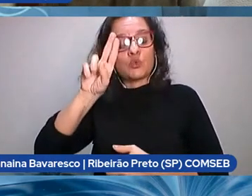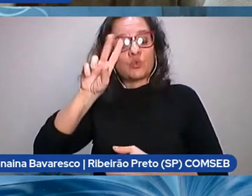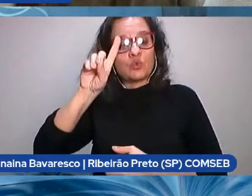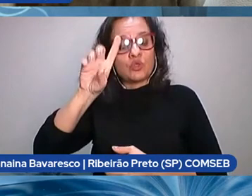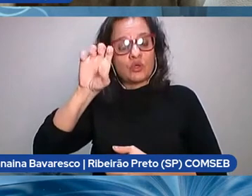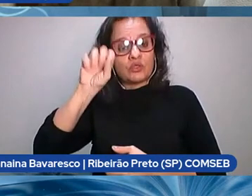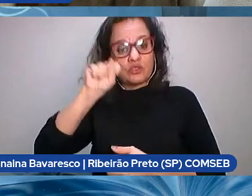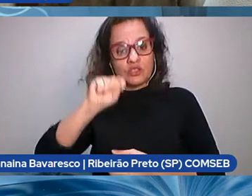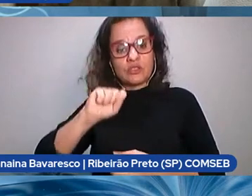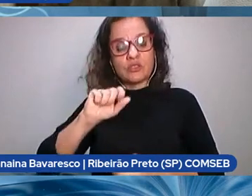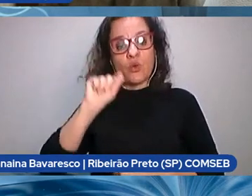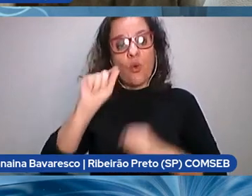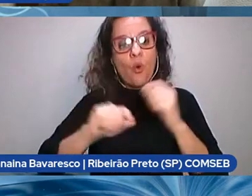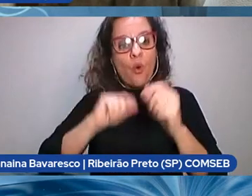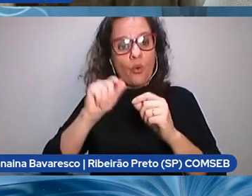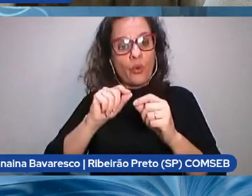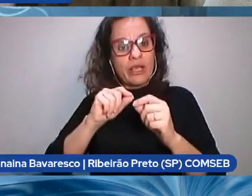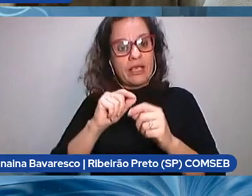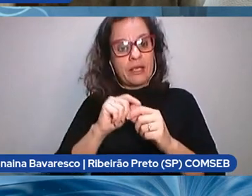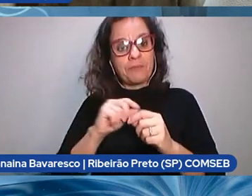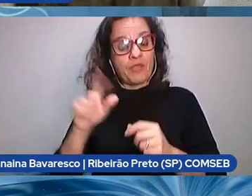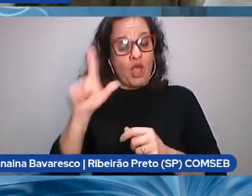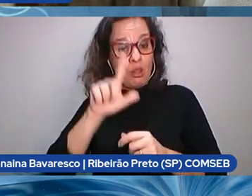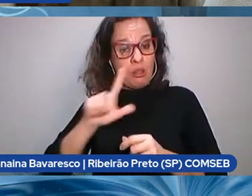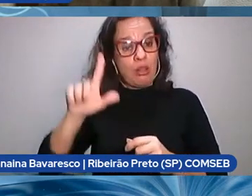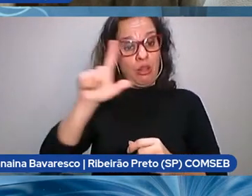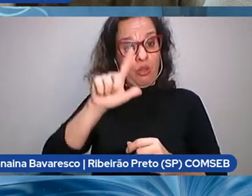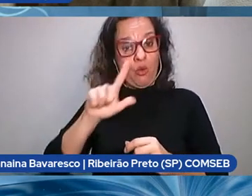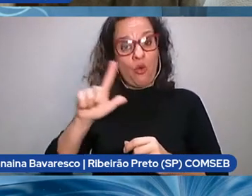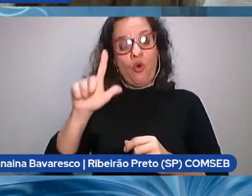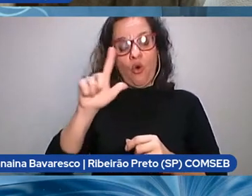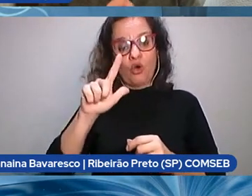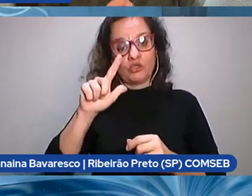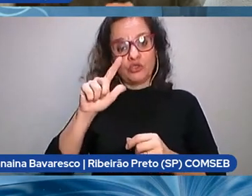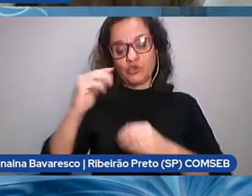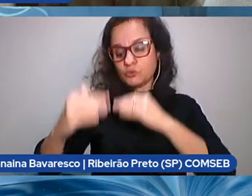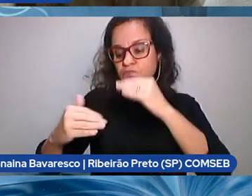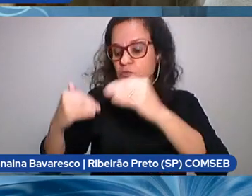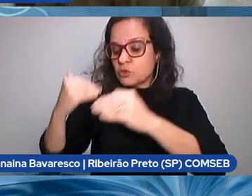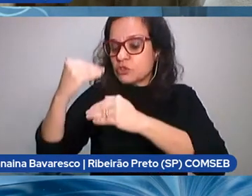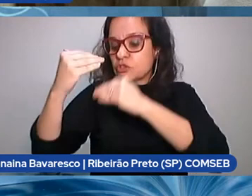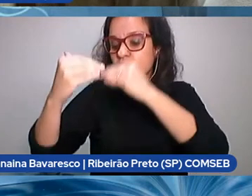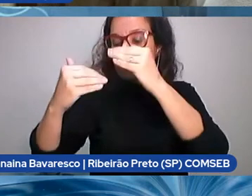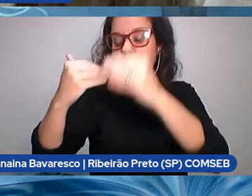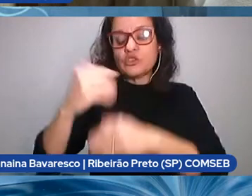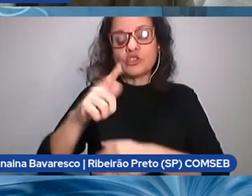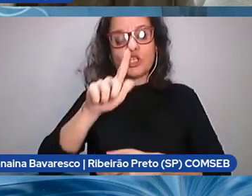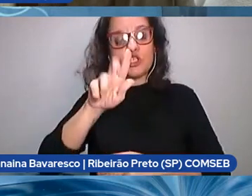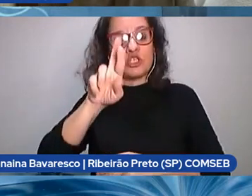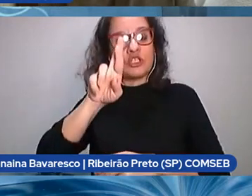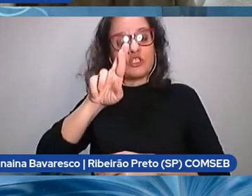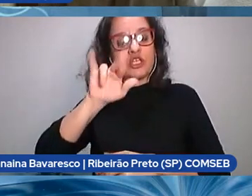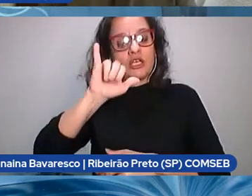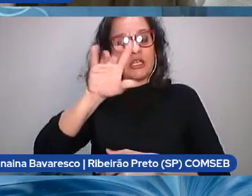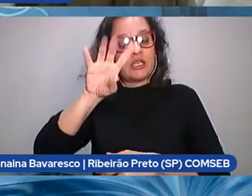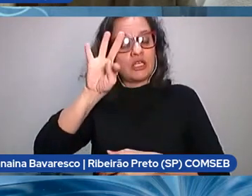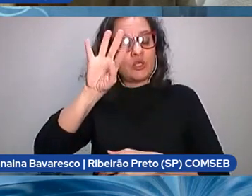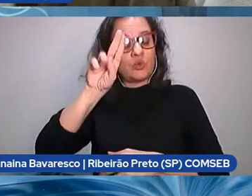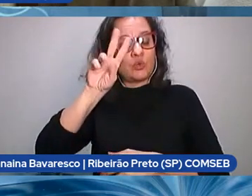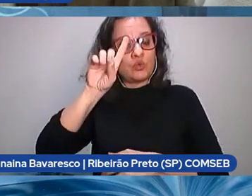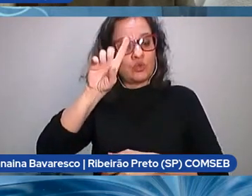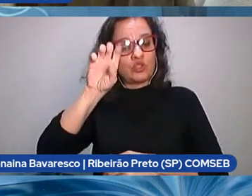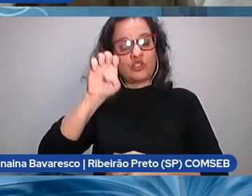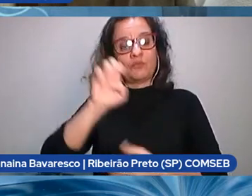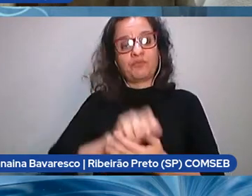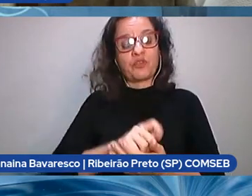o que, obviamente, nos levará à condição da angelitude. E permita-me acrescentar,